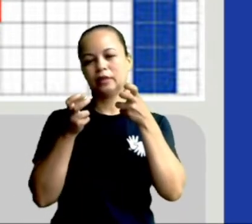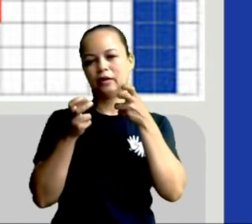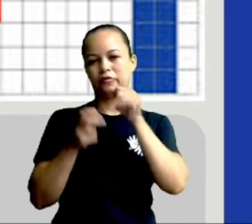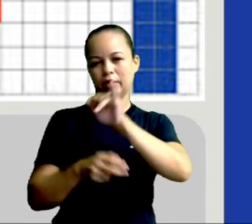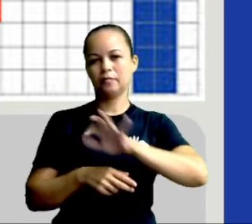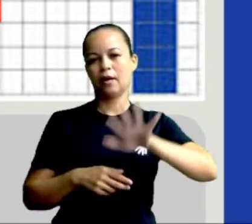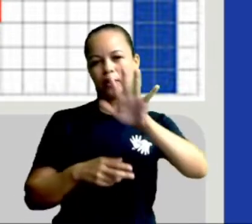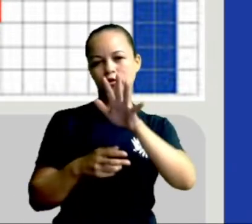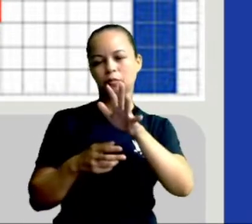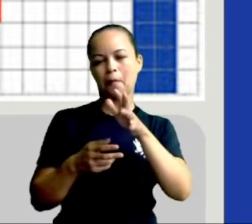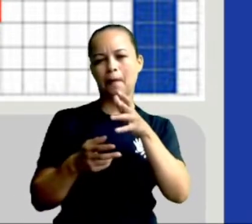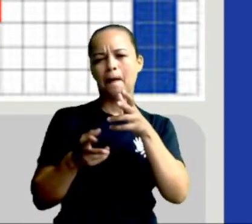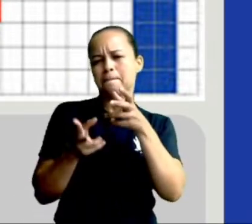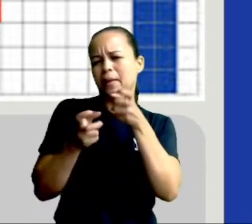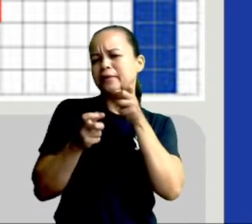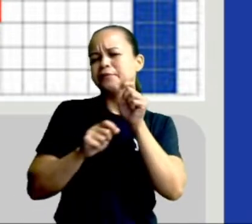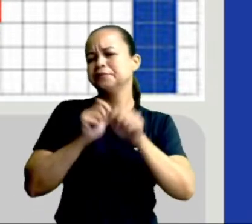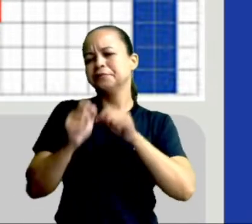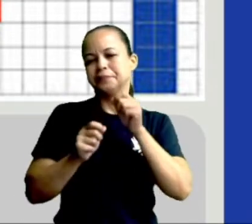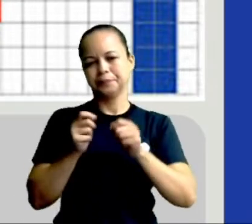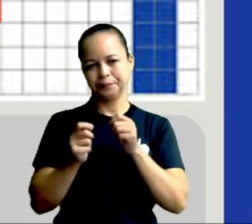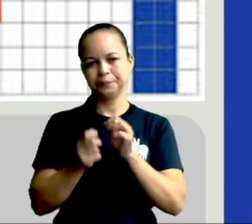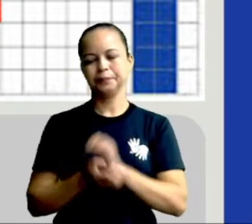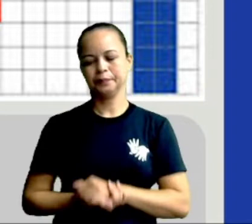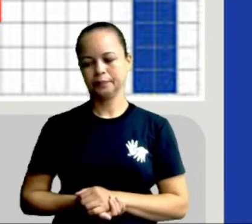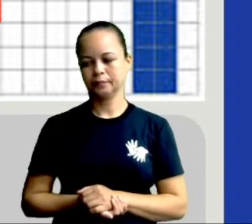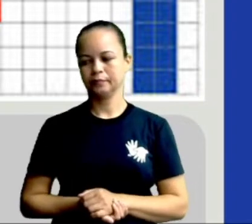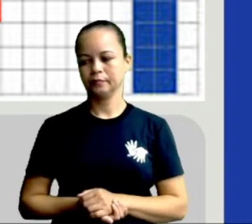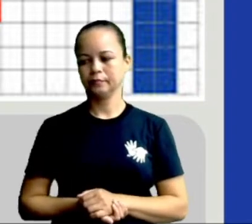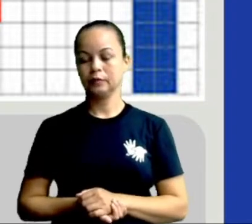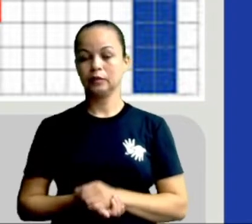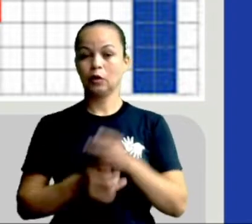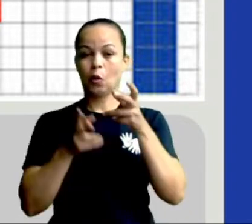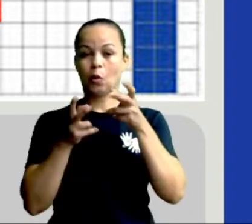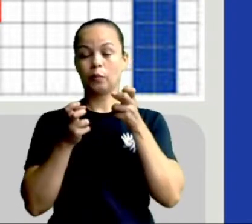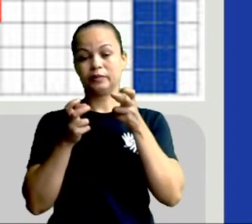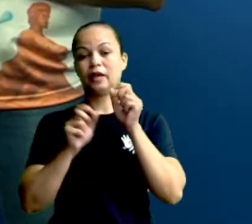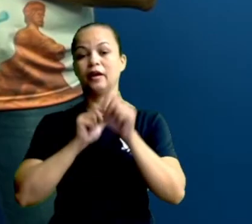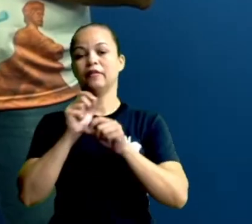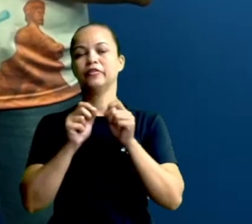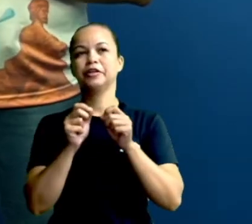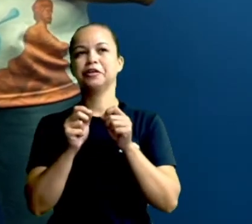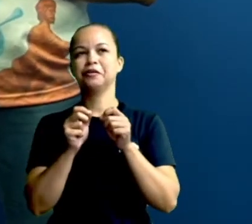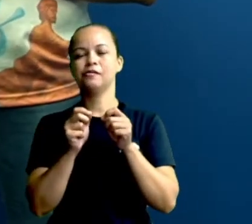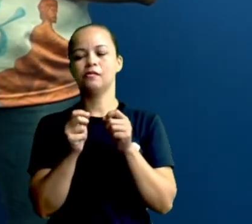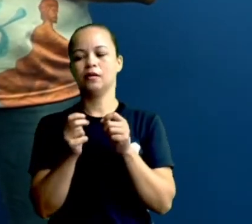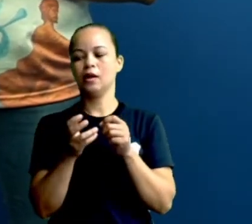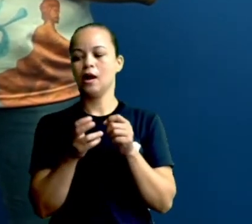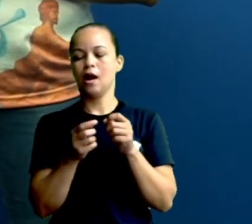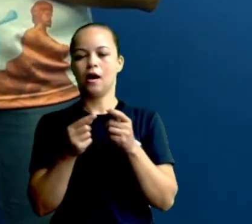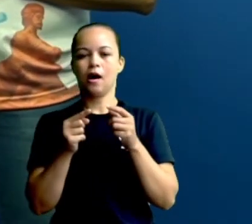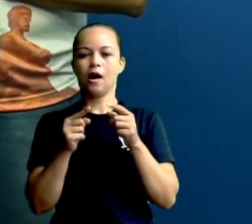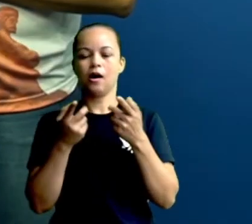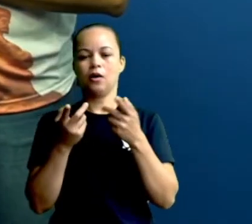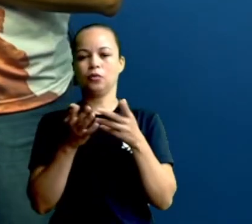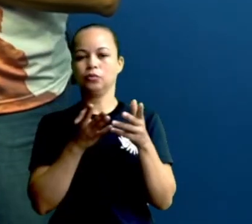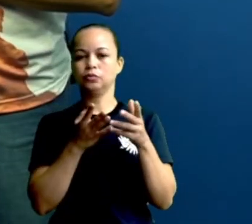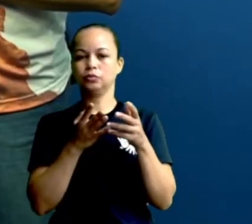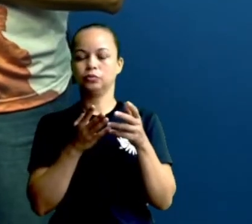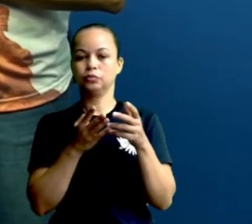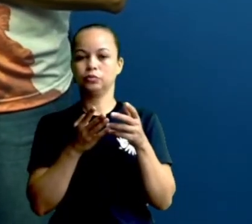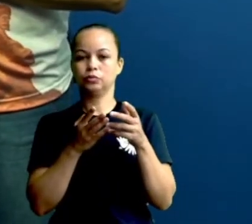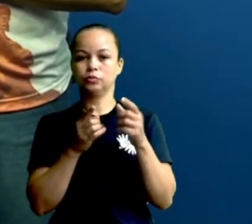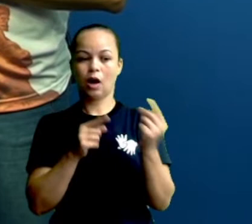consegue perceber, né? Vejam que a altura desse retângulo verde, eu já estou dizendo a resposta, já é um retângulo.